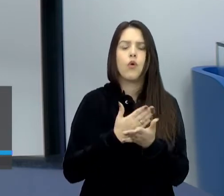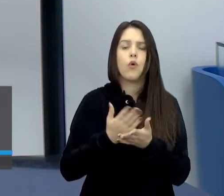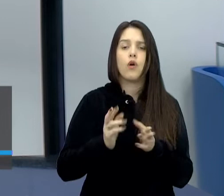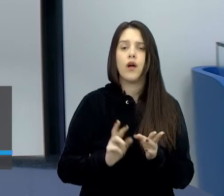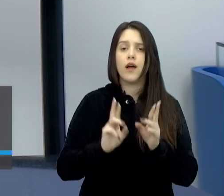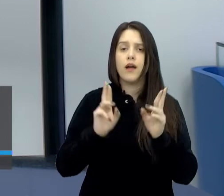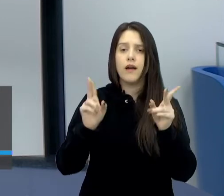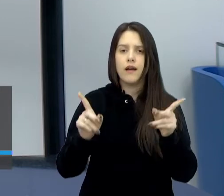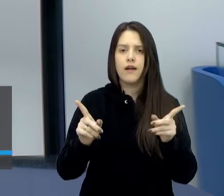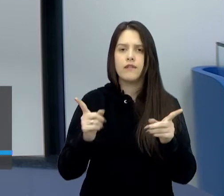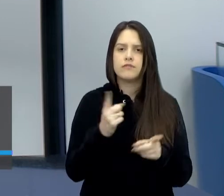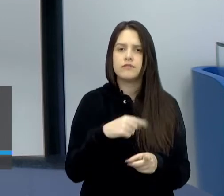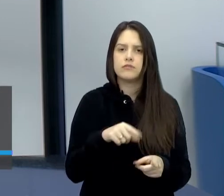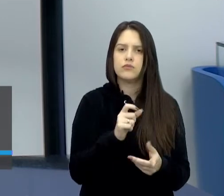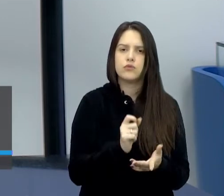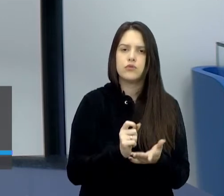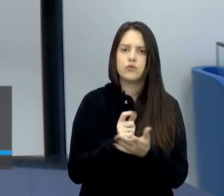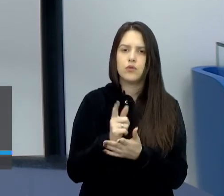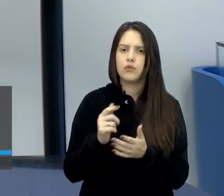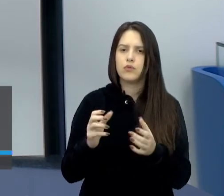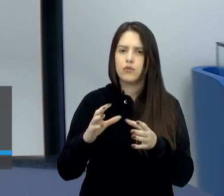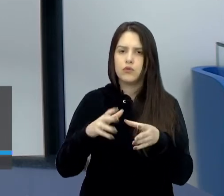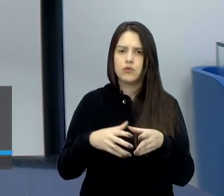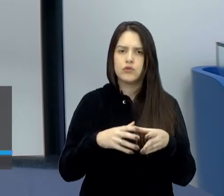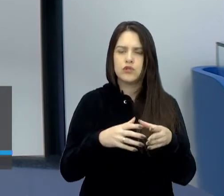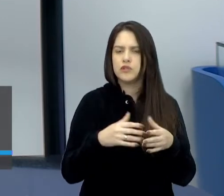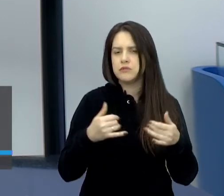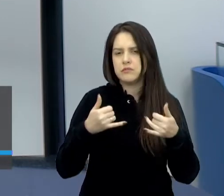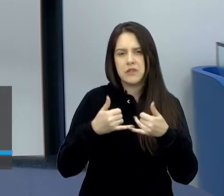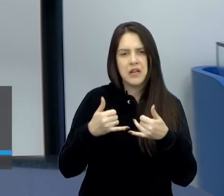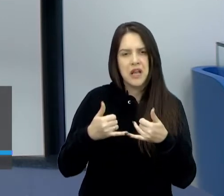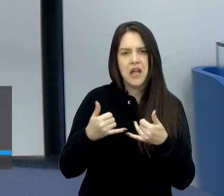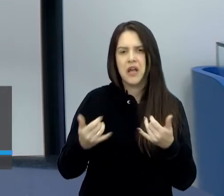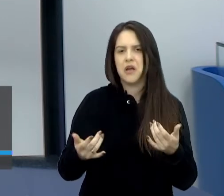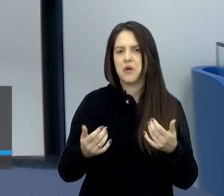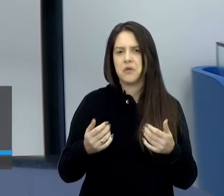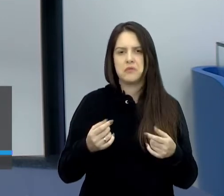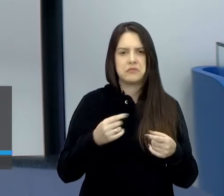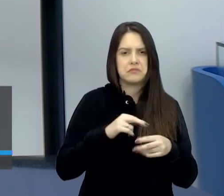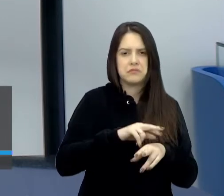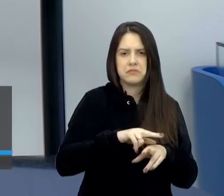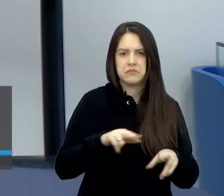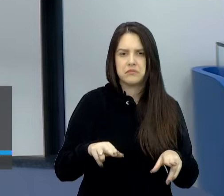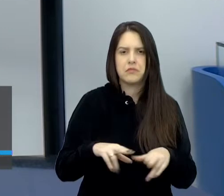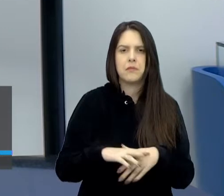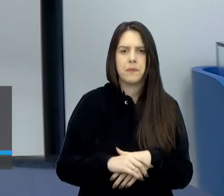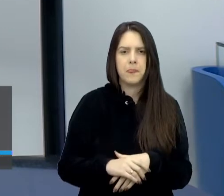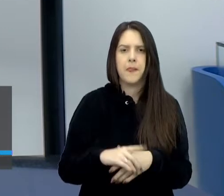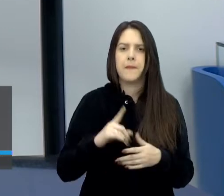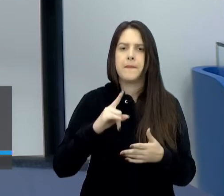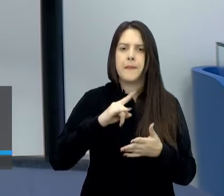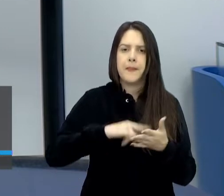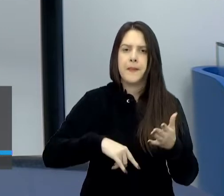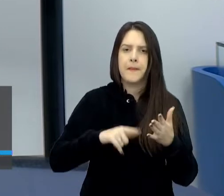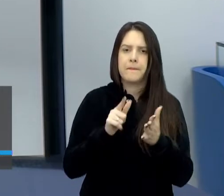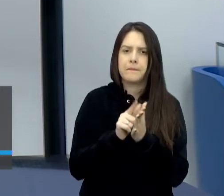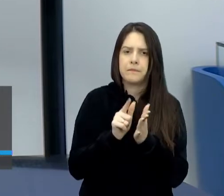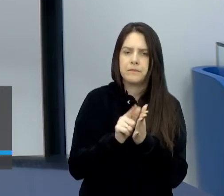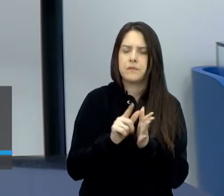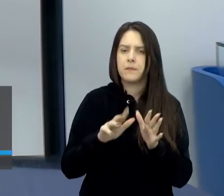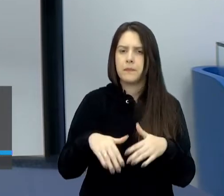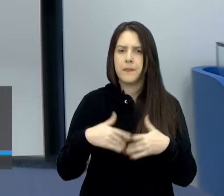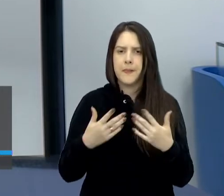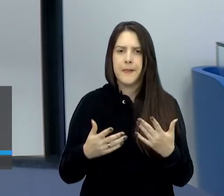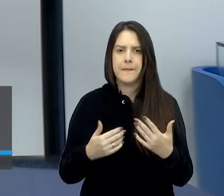diferenças de boletos de contas de consumo, de internet, ou de água, ou de luz, ou de condomínio, e um boleto aí de uma compra, o